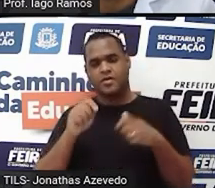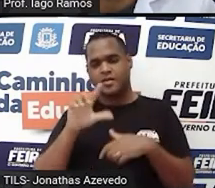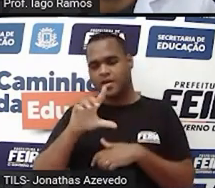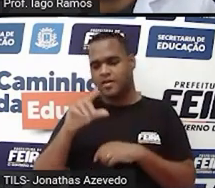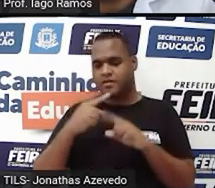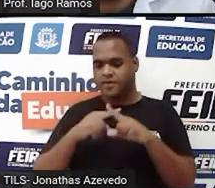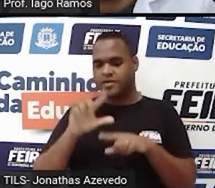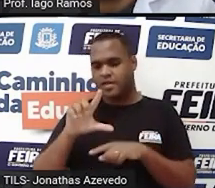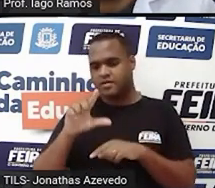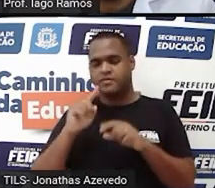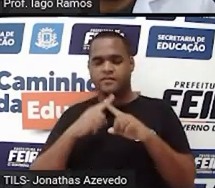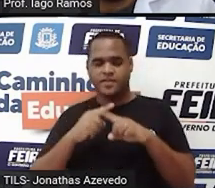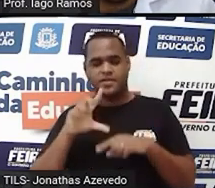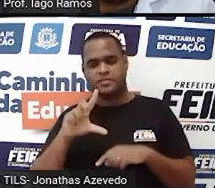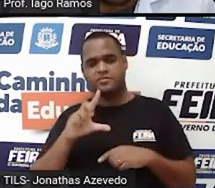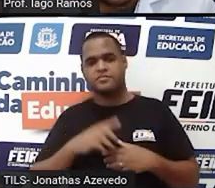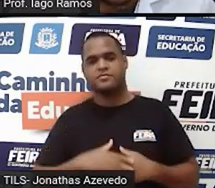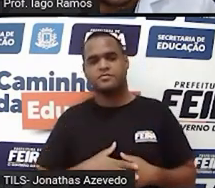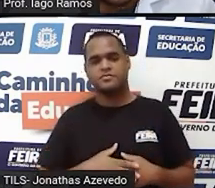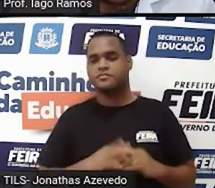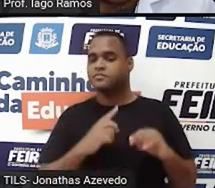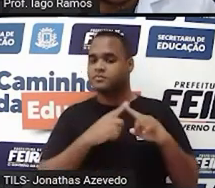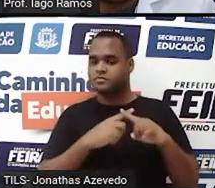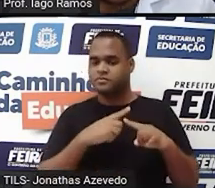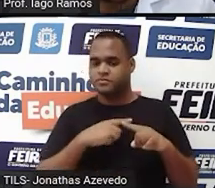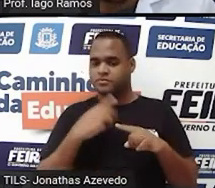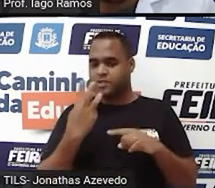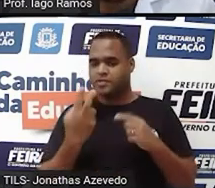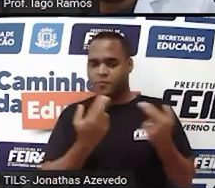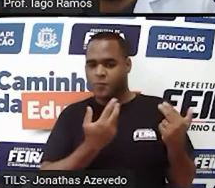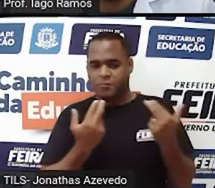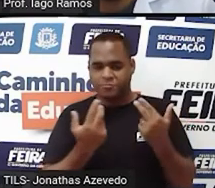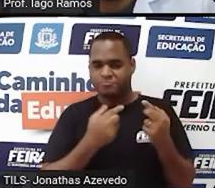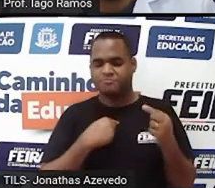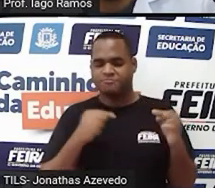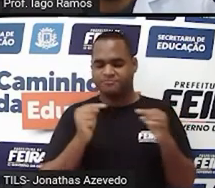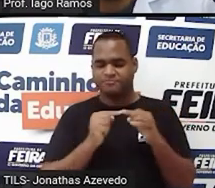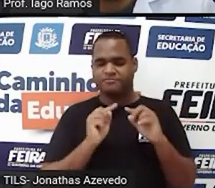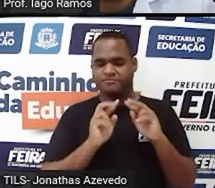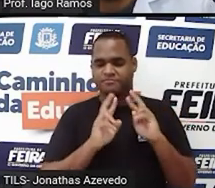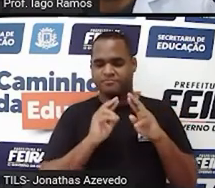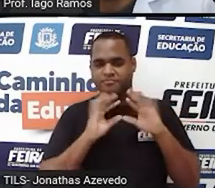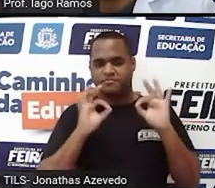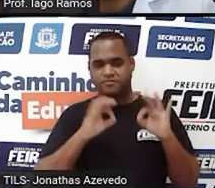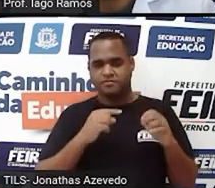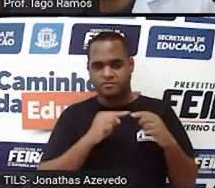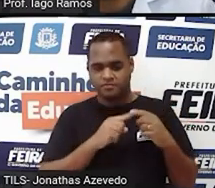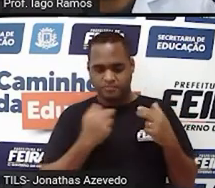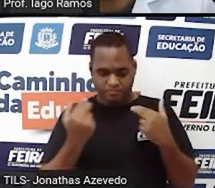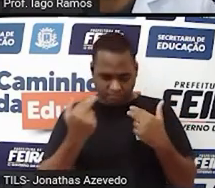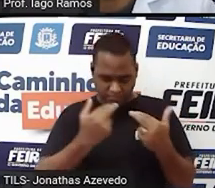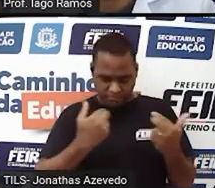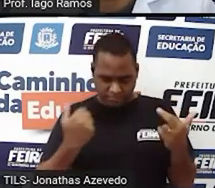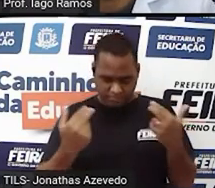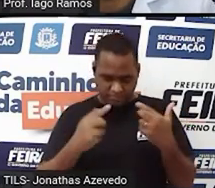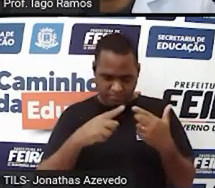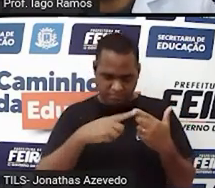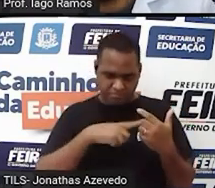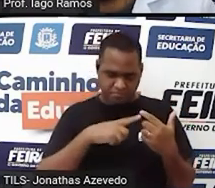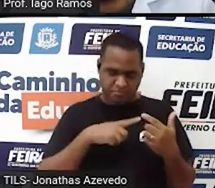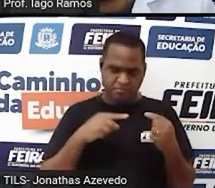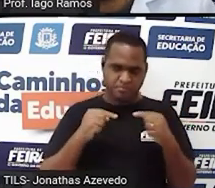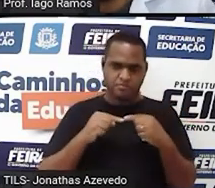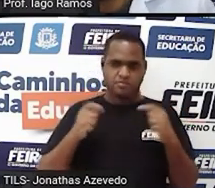XL xxl e multiplicar três coisas iguais é a mesma coisa que você escrever essa coisa ela